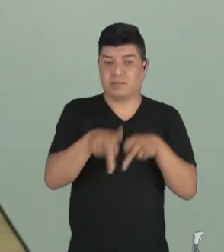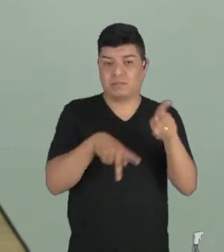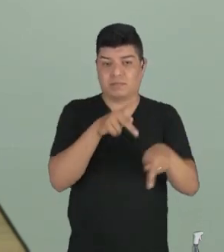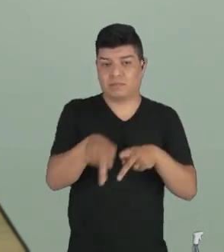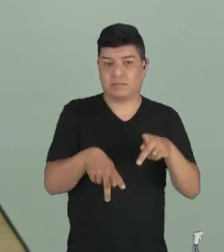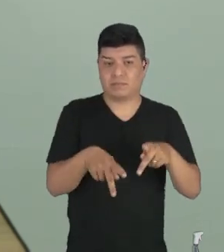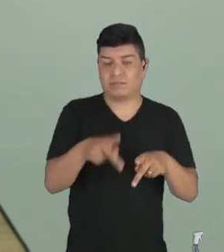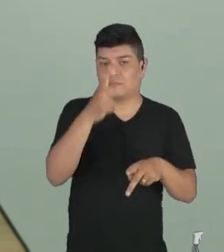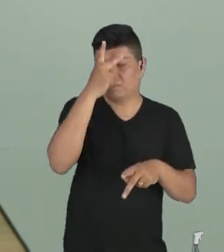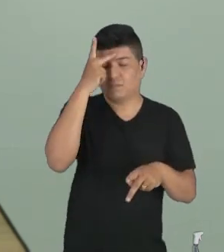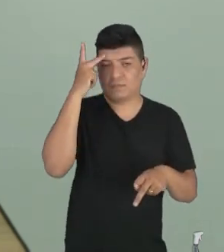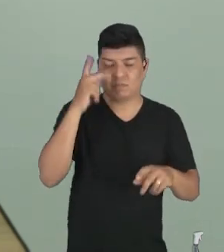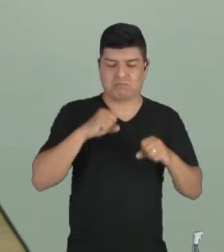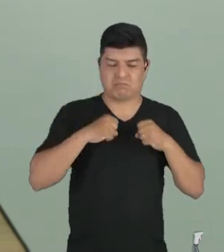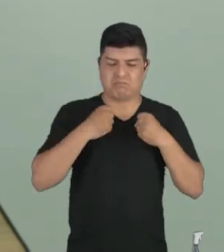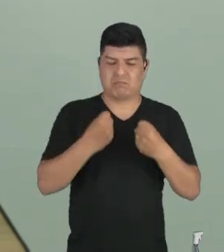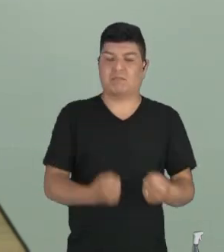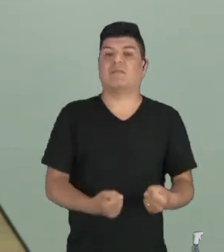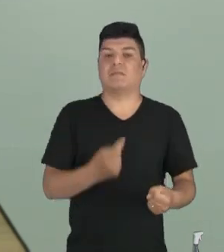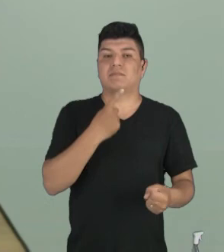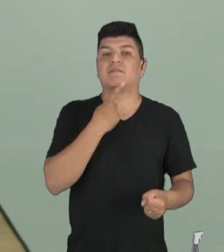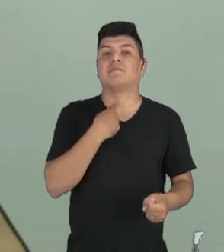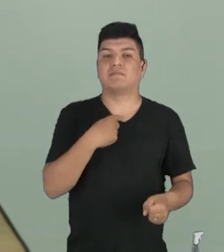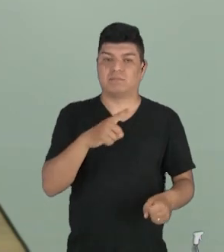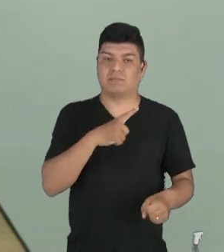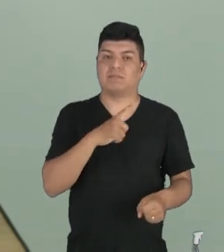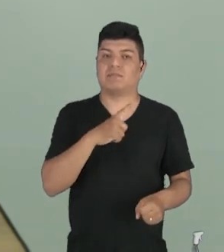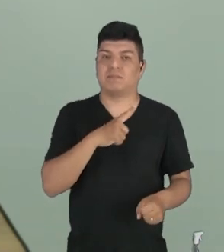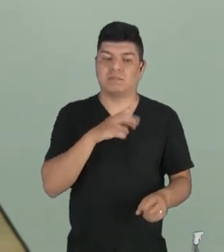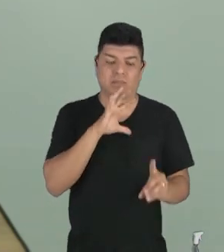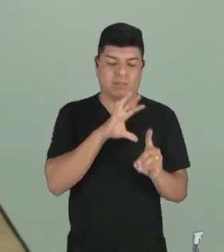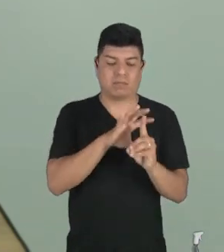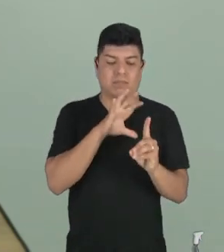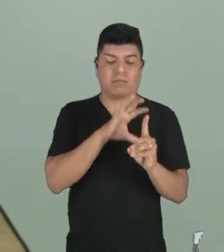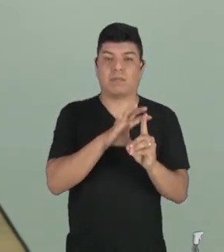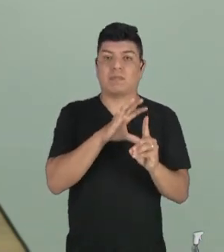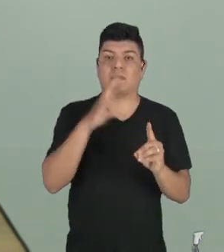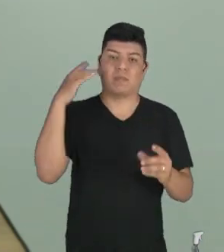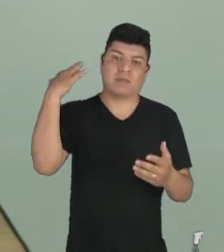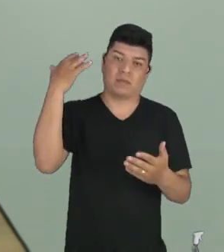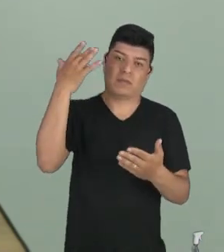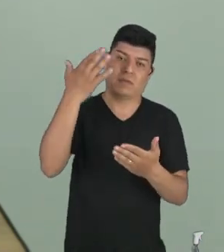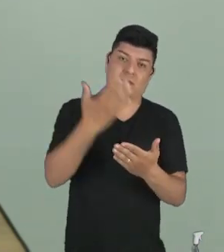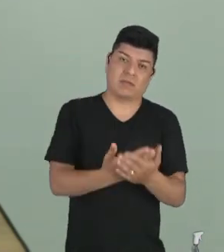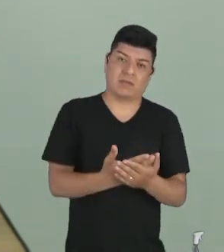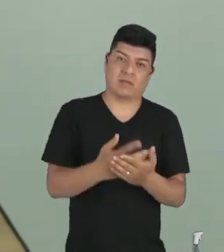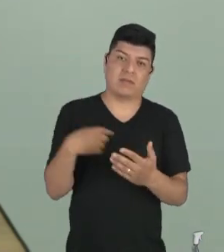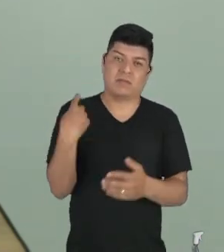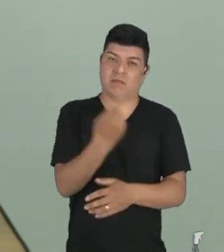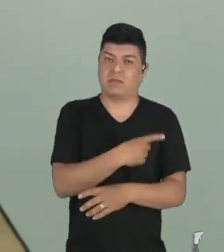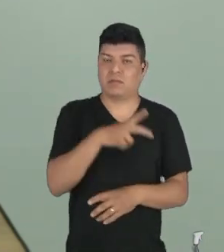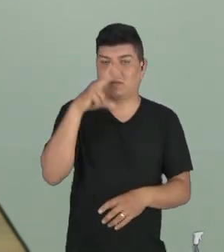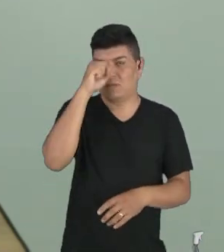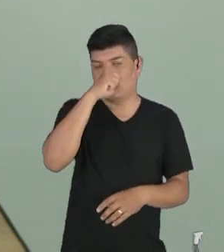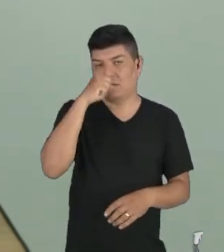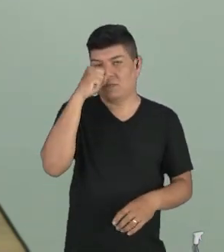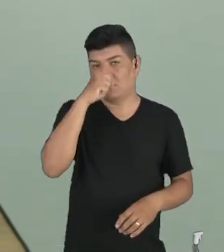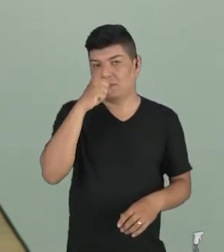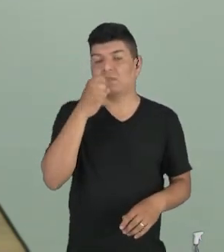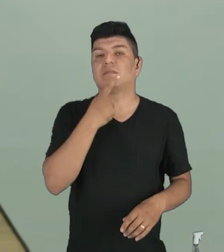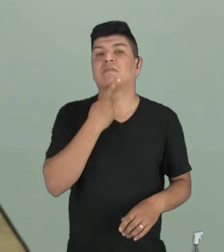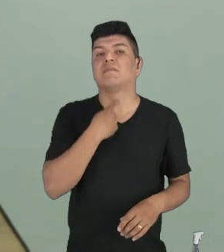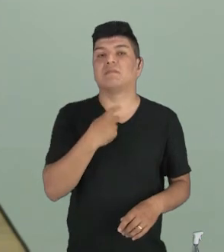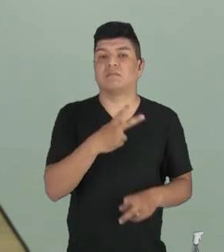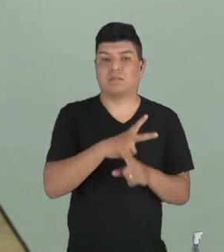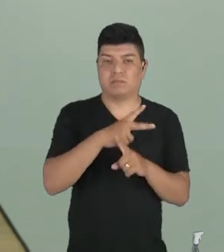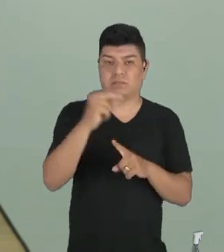essa gente que tem garra, que tem vontade e que influencia até hoje com a nossa força, com o nosso desejo